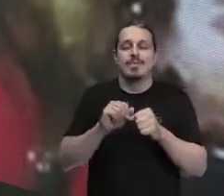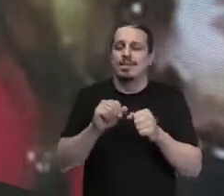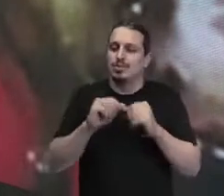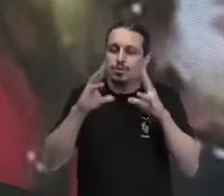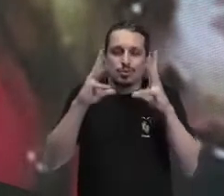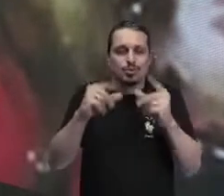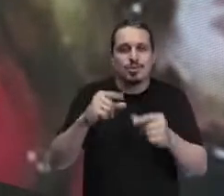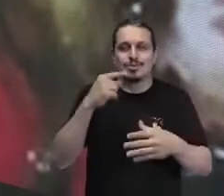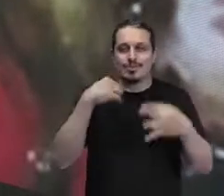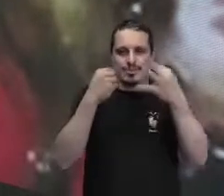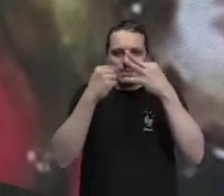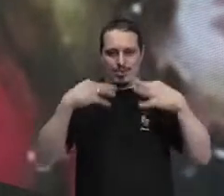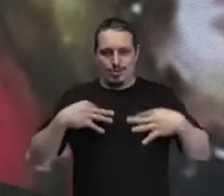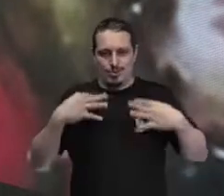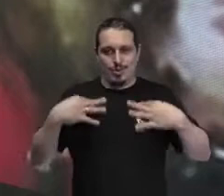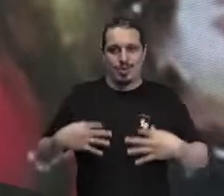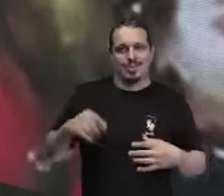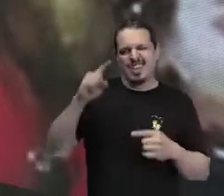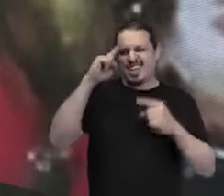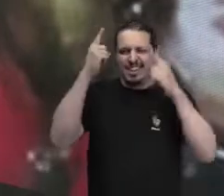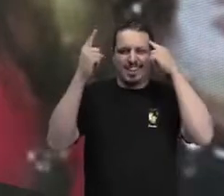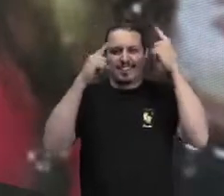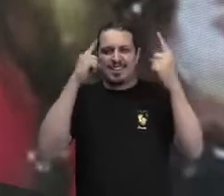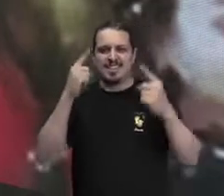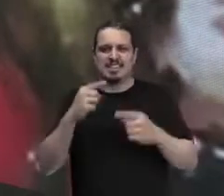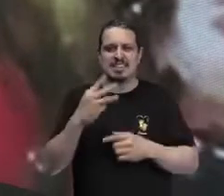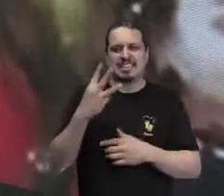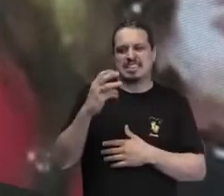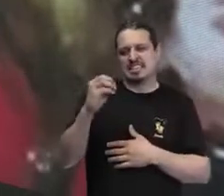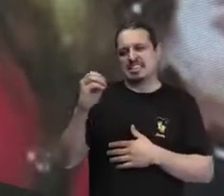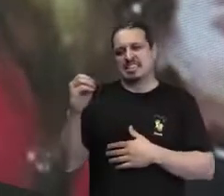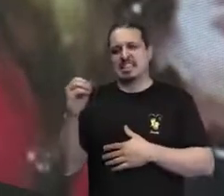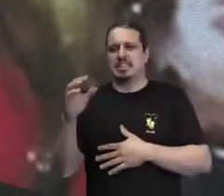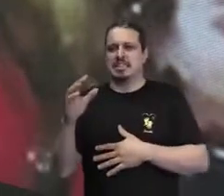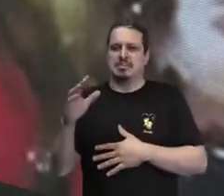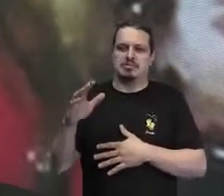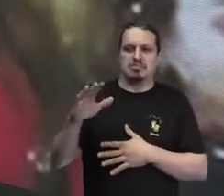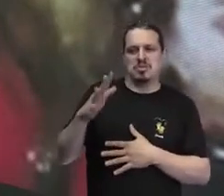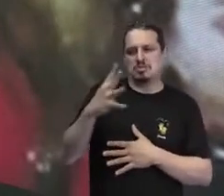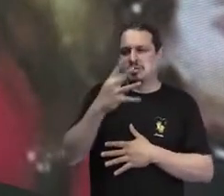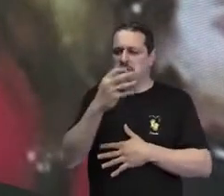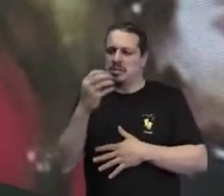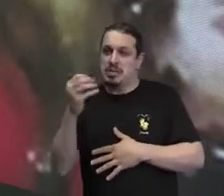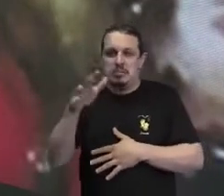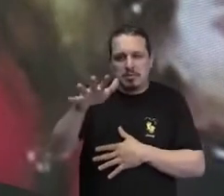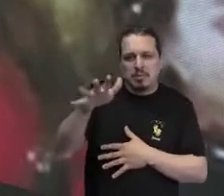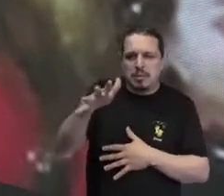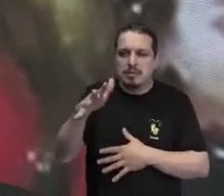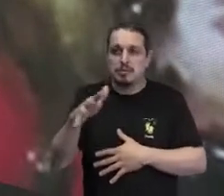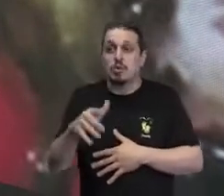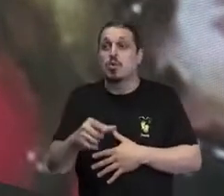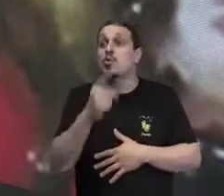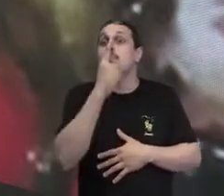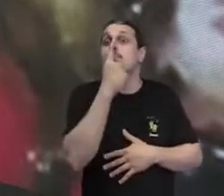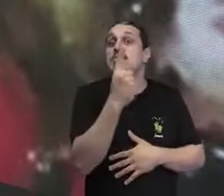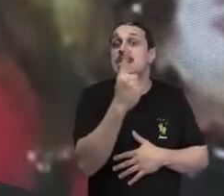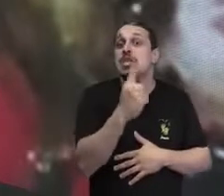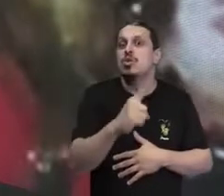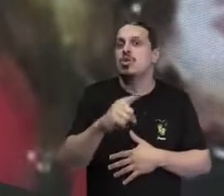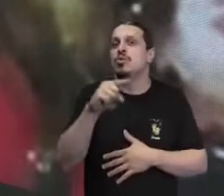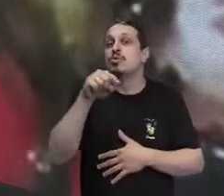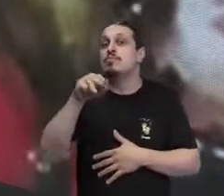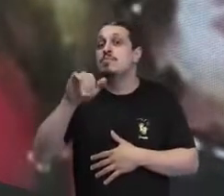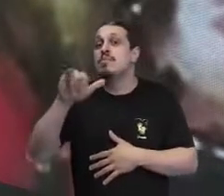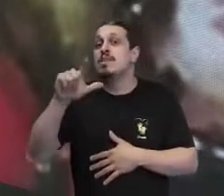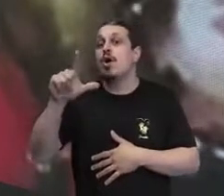prevendo 300, 400 pessoas, e foram 1.100 pessoas, a Guarda Civil Metropolitana quase me matou. Mas